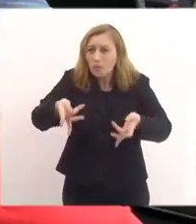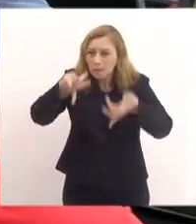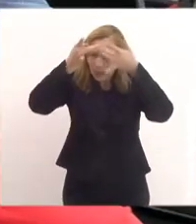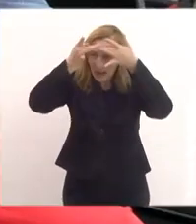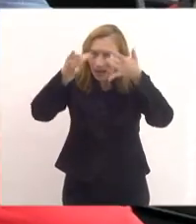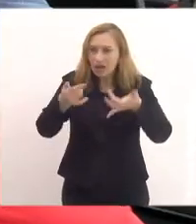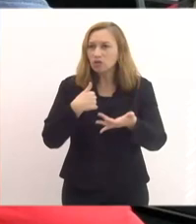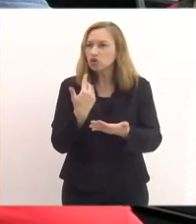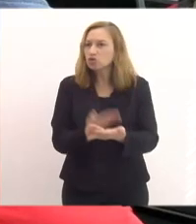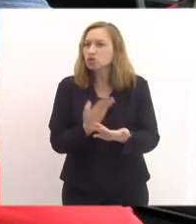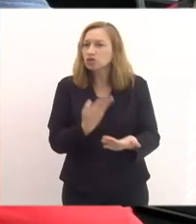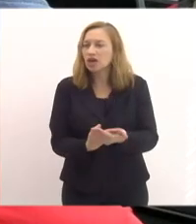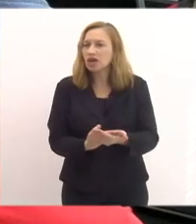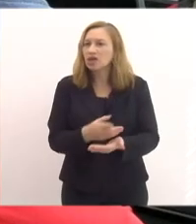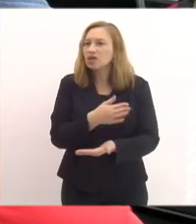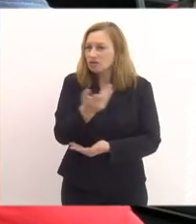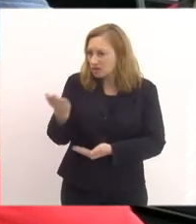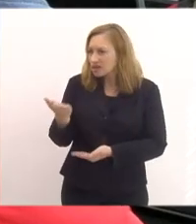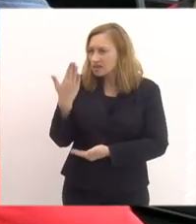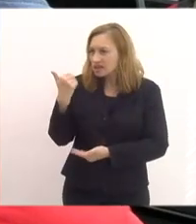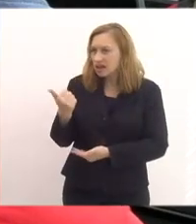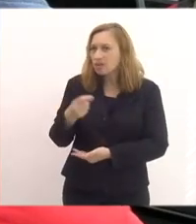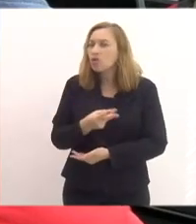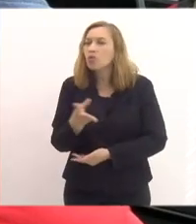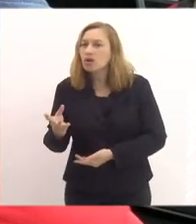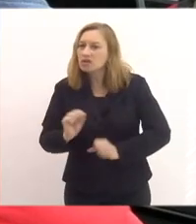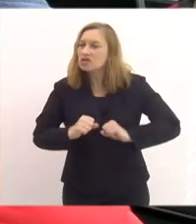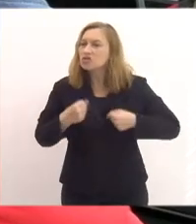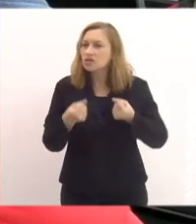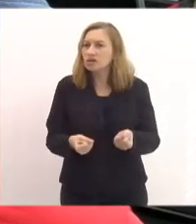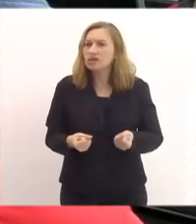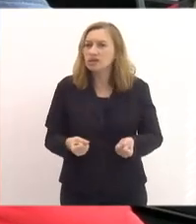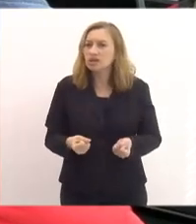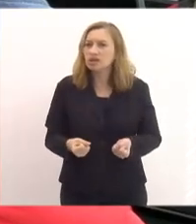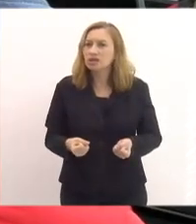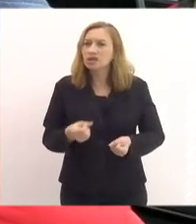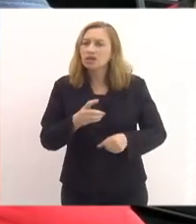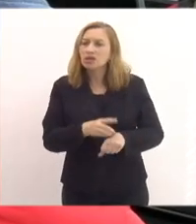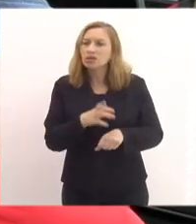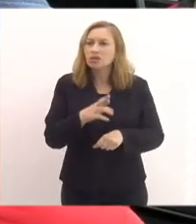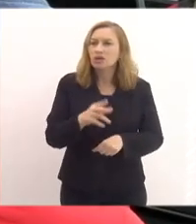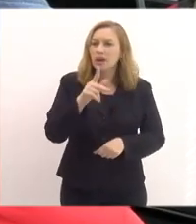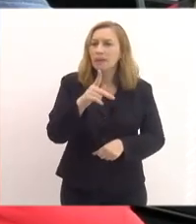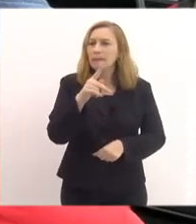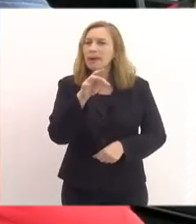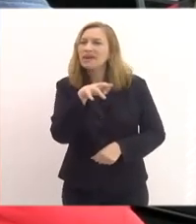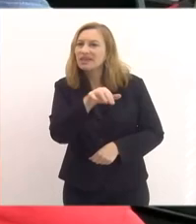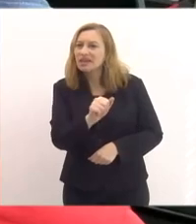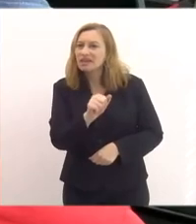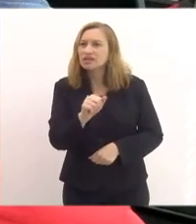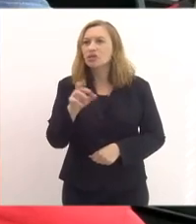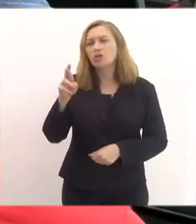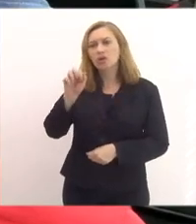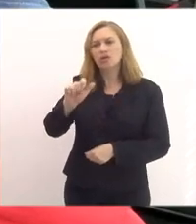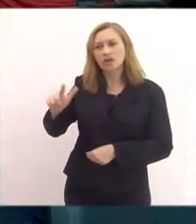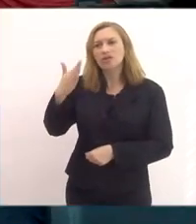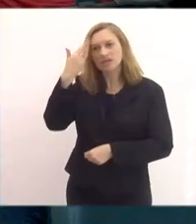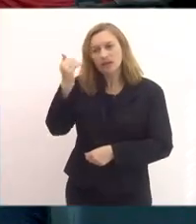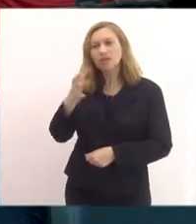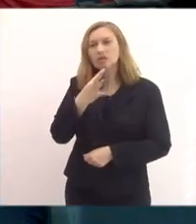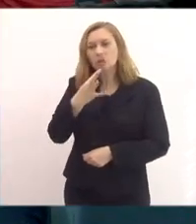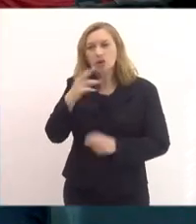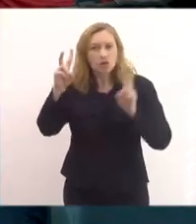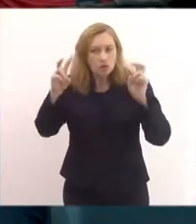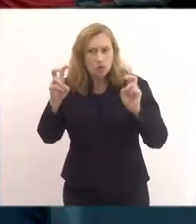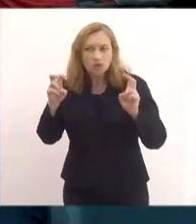estar aqui. O Rodrigo sabe disso, o quanto a gente se dedica para ajudar a doutora Patrícia. O coronel sabe que a gente tem conhecimento do assunto.